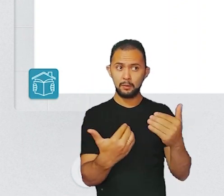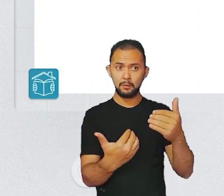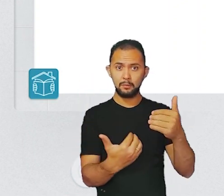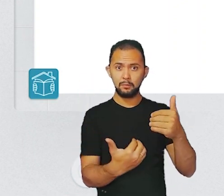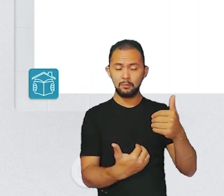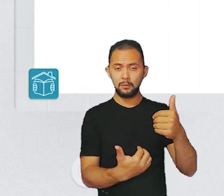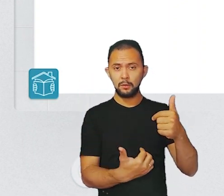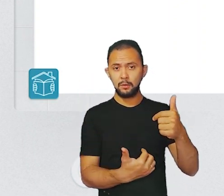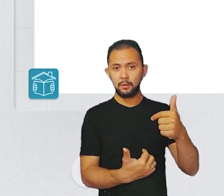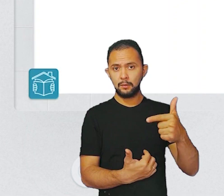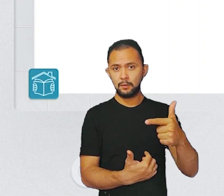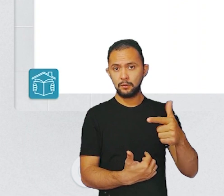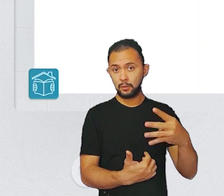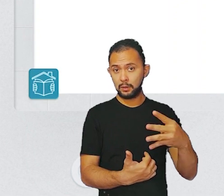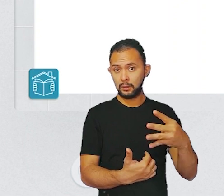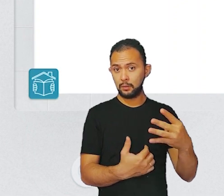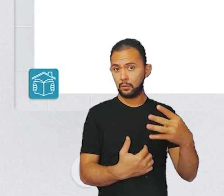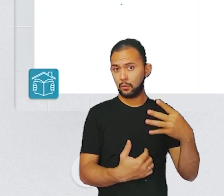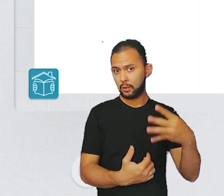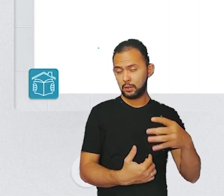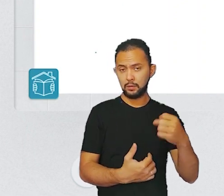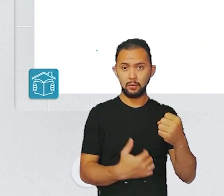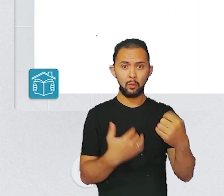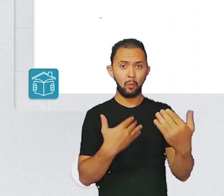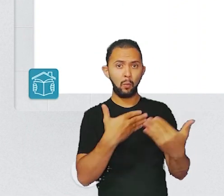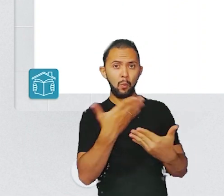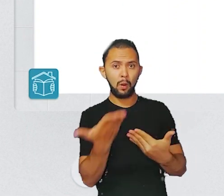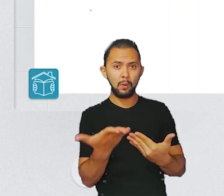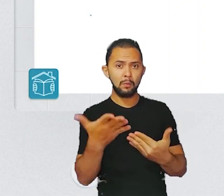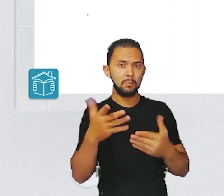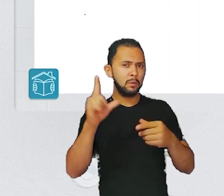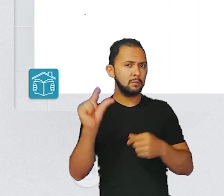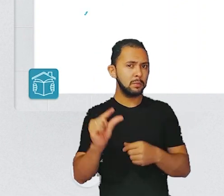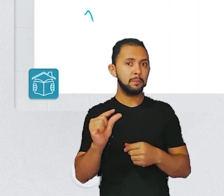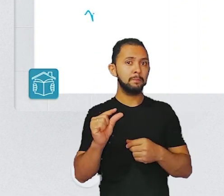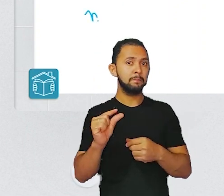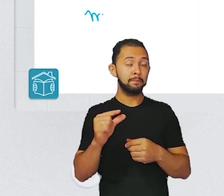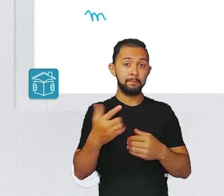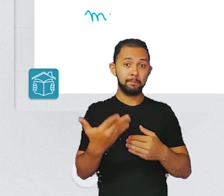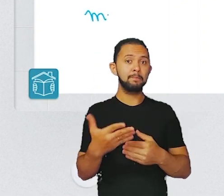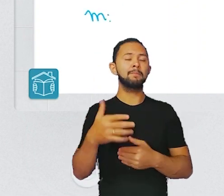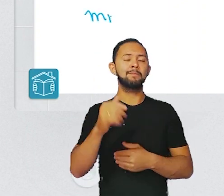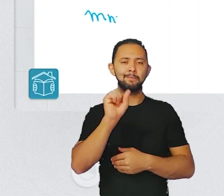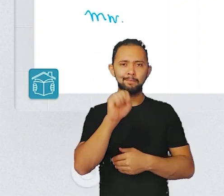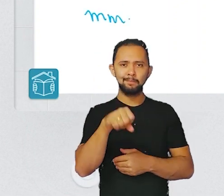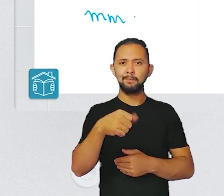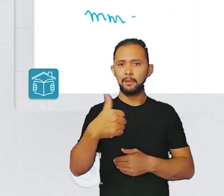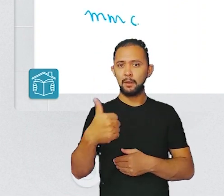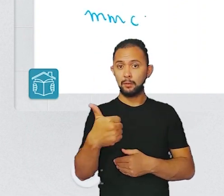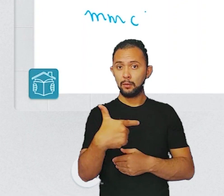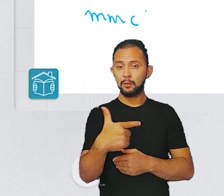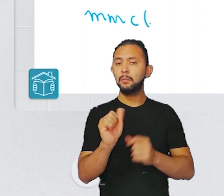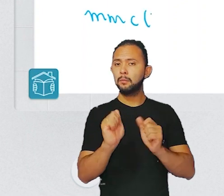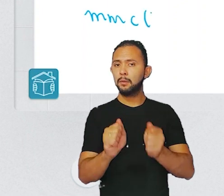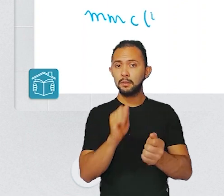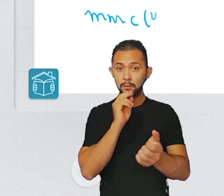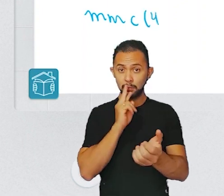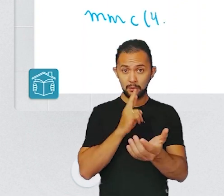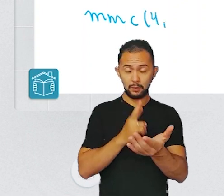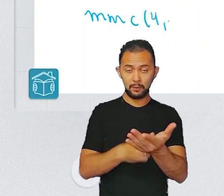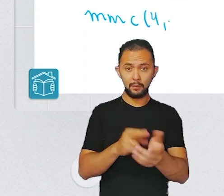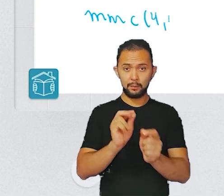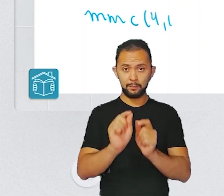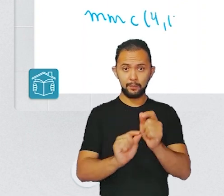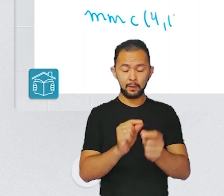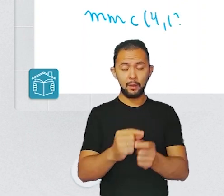48 e demais, qual o menor? O menor é o 12. Então, a gente pode dizer, ó, que o MMC entre